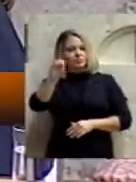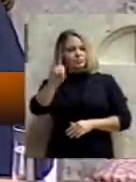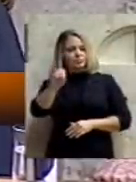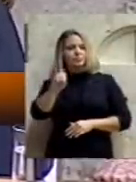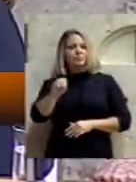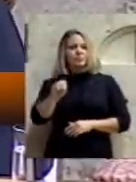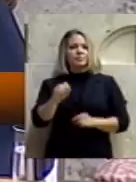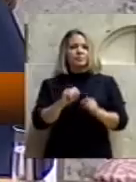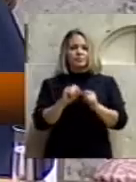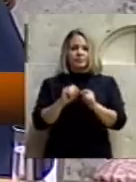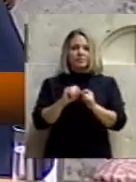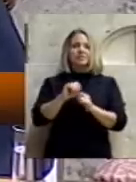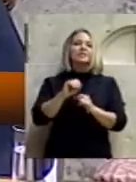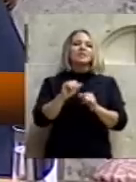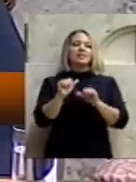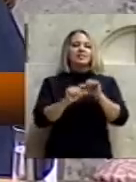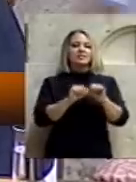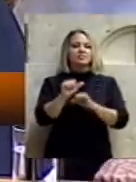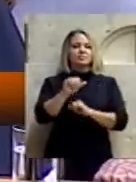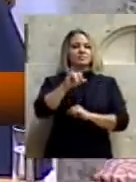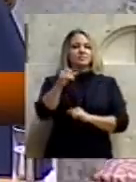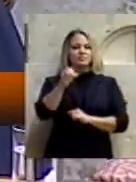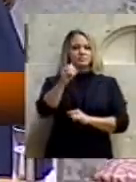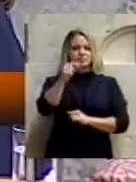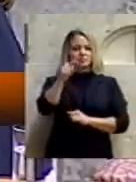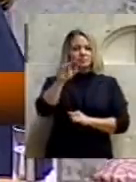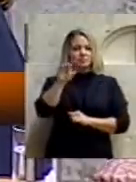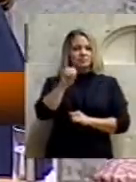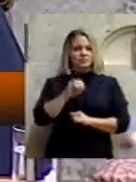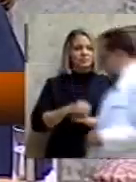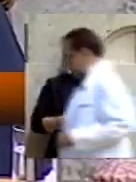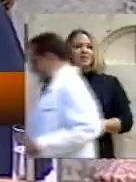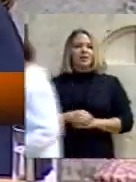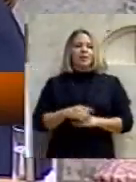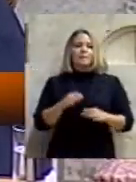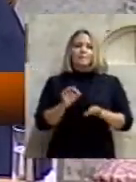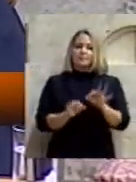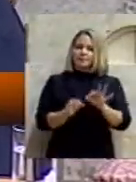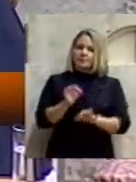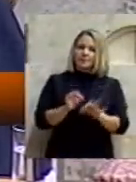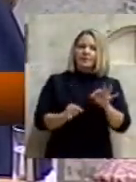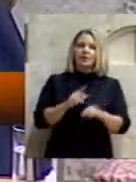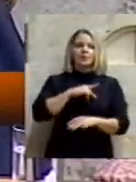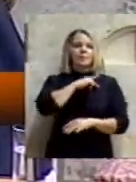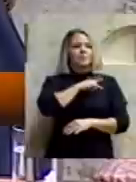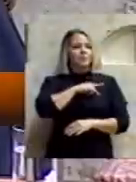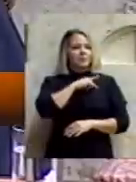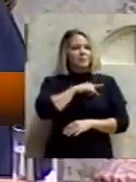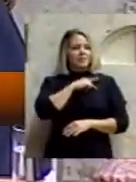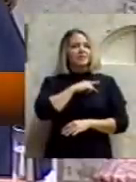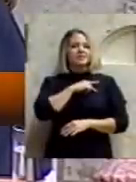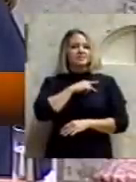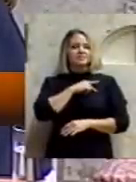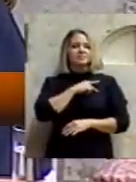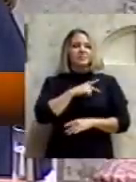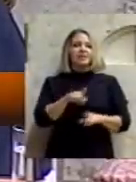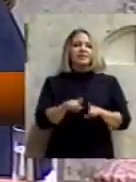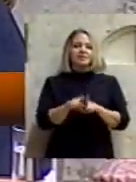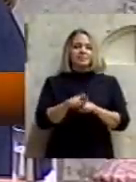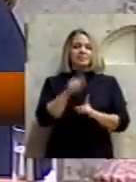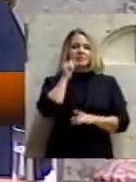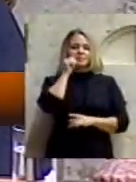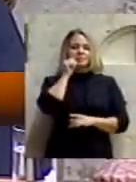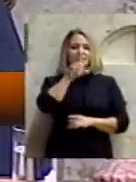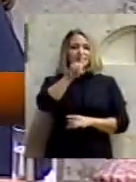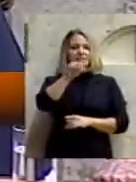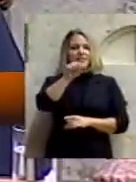do Dr. João Fernandes de Brito, magistrado e poeta como filho, e de Dona Dalva Aires de Freitas